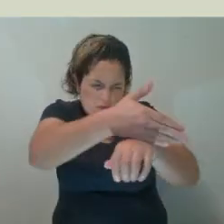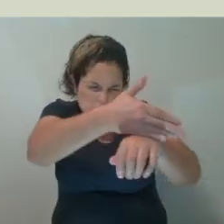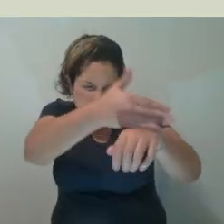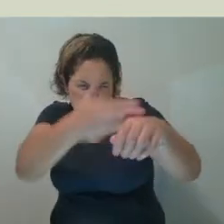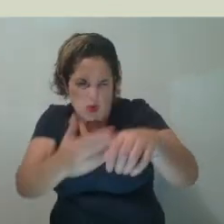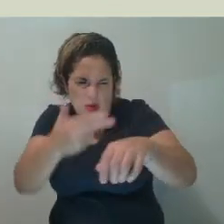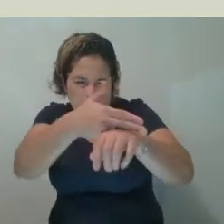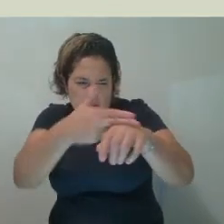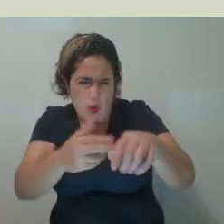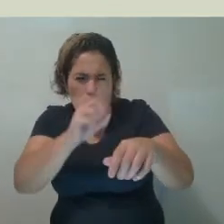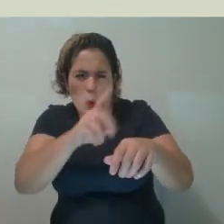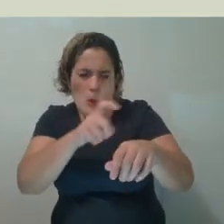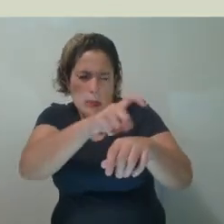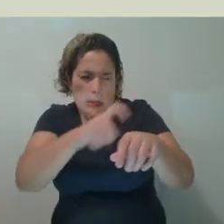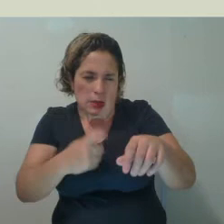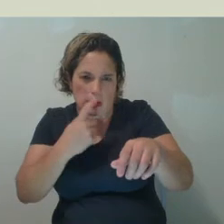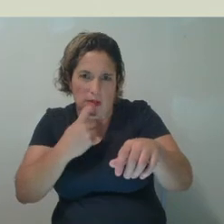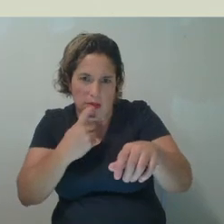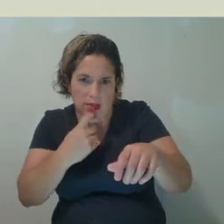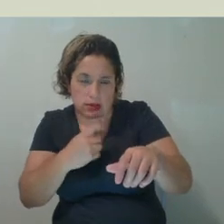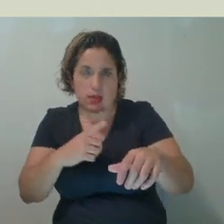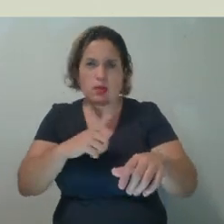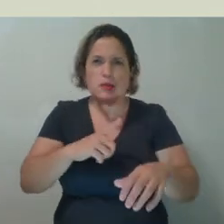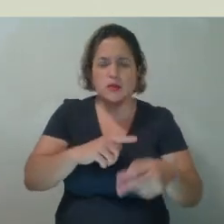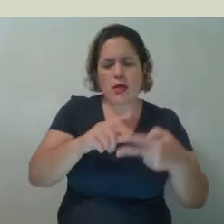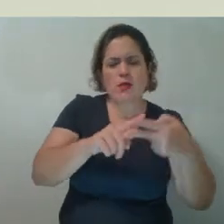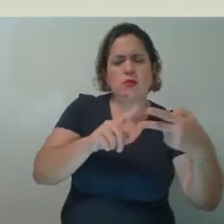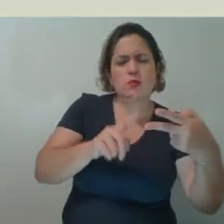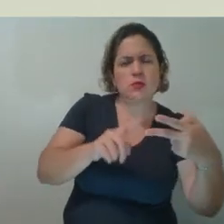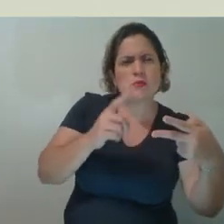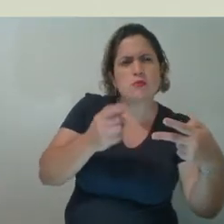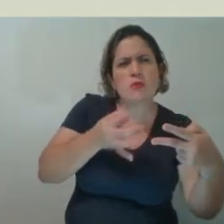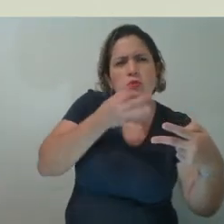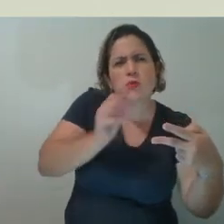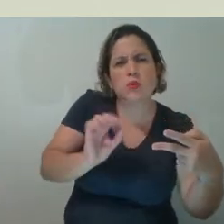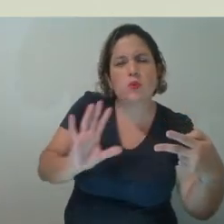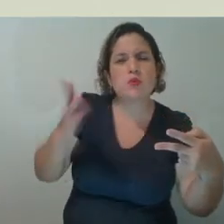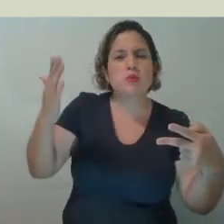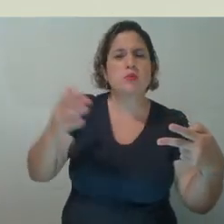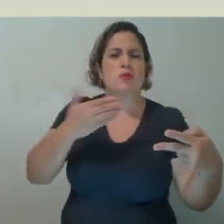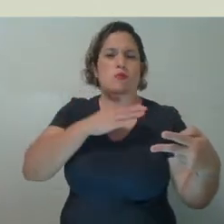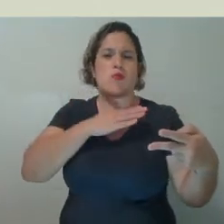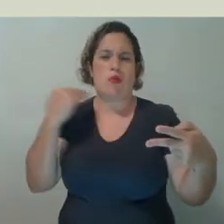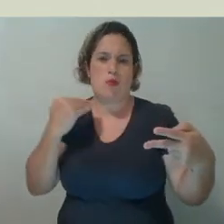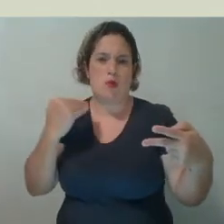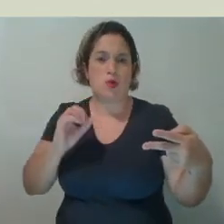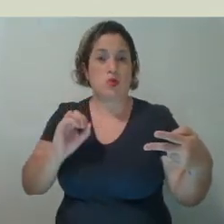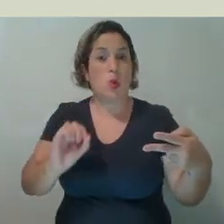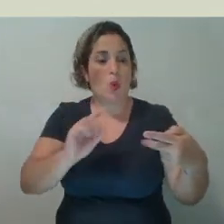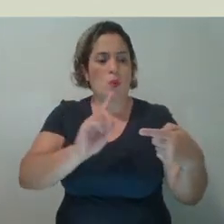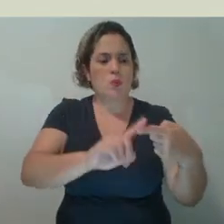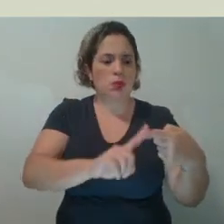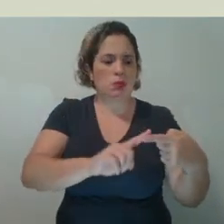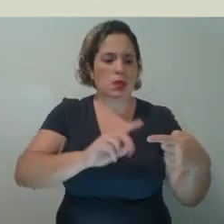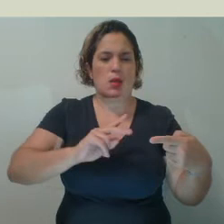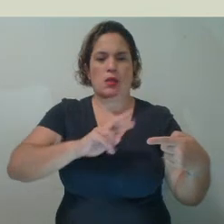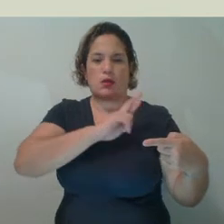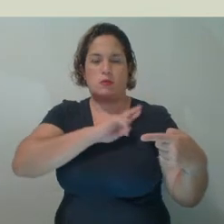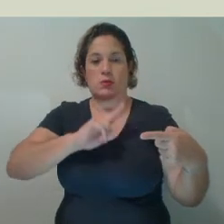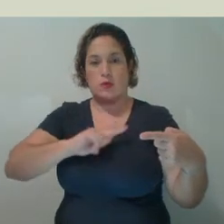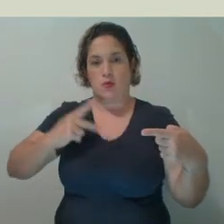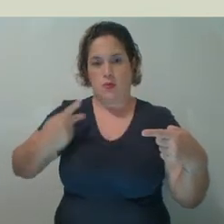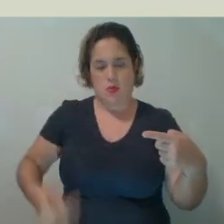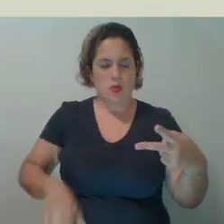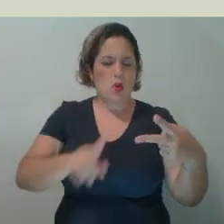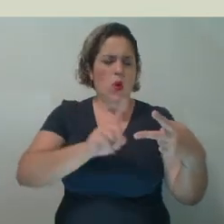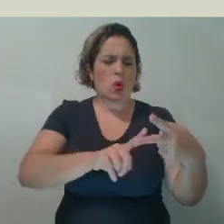bisturi ou laser. A partir disso, duas hipóteses foram levantadas, que essas mortes elas estavam ocorrendo ou por envolvimento humano ou